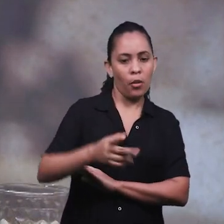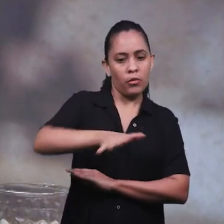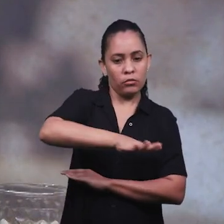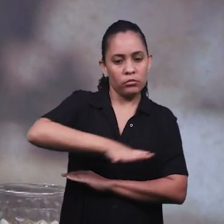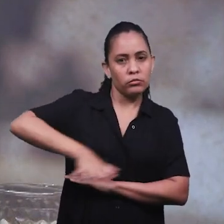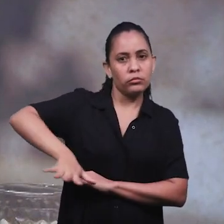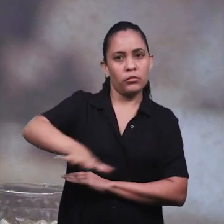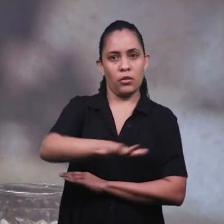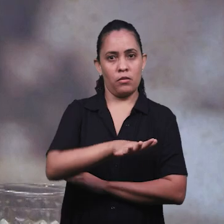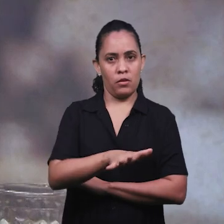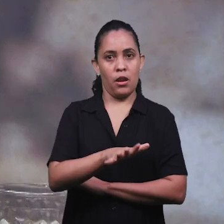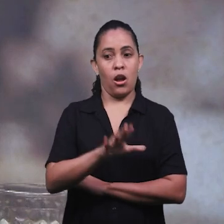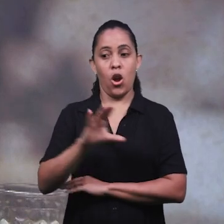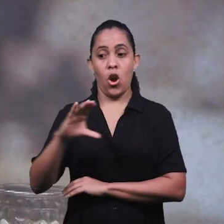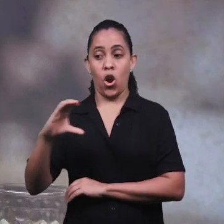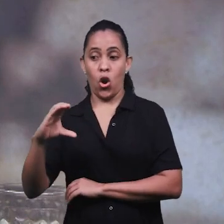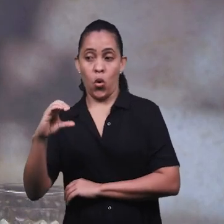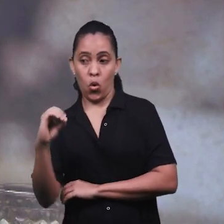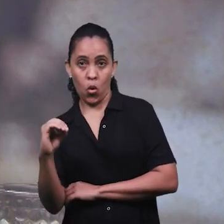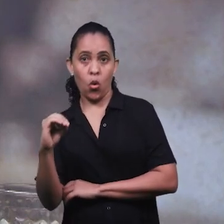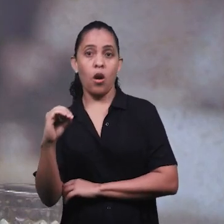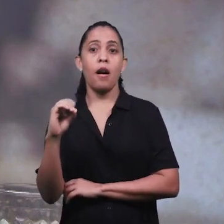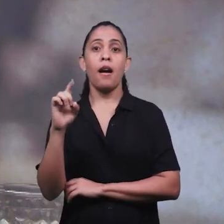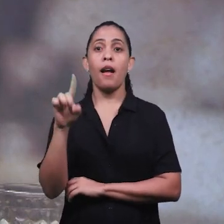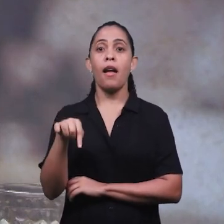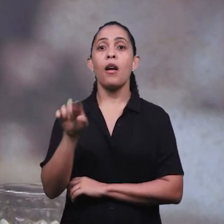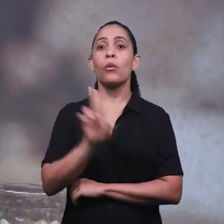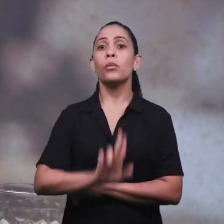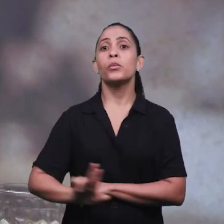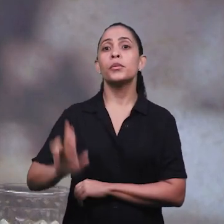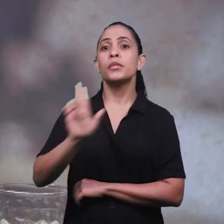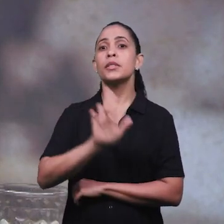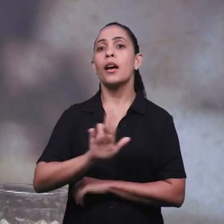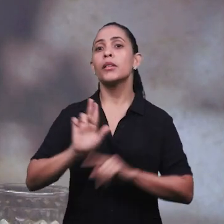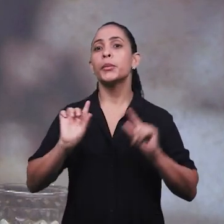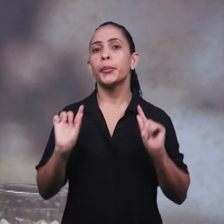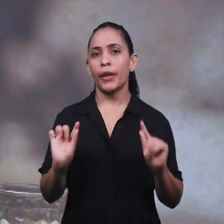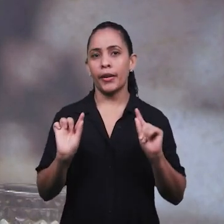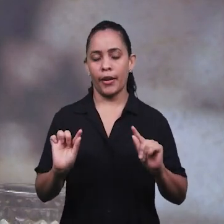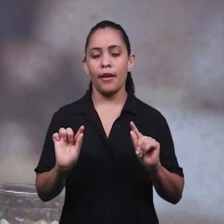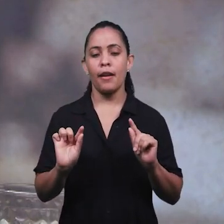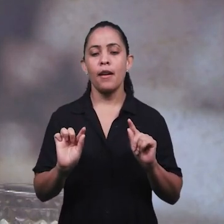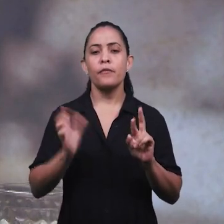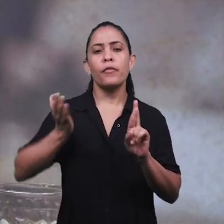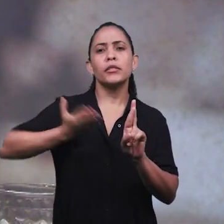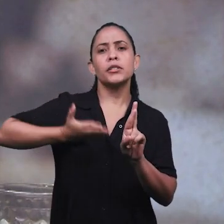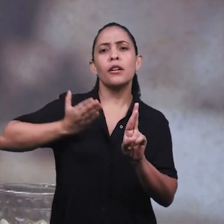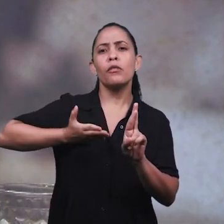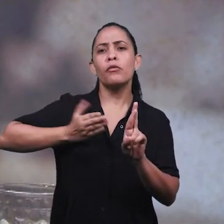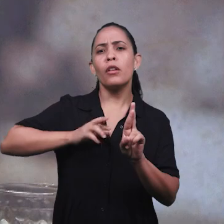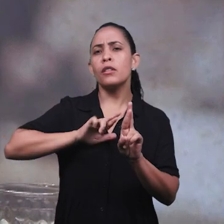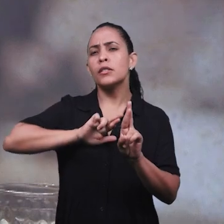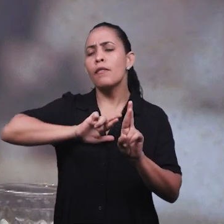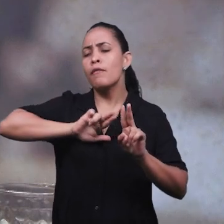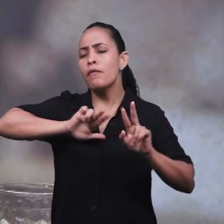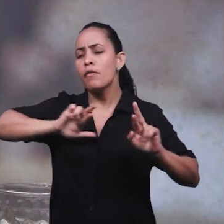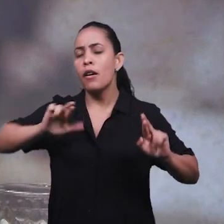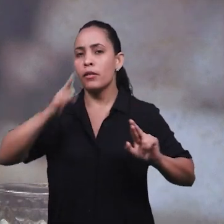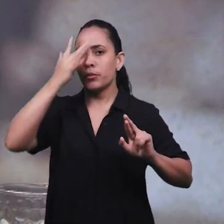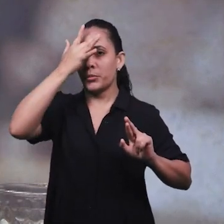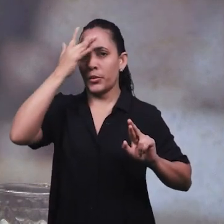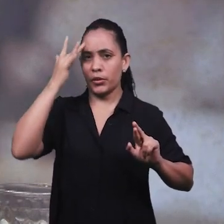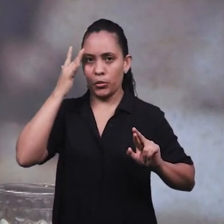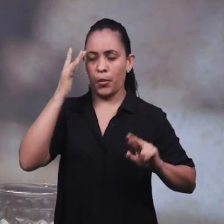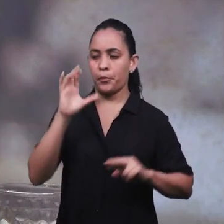determinado bem. E geralmente é um prefixo que é utilizado quando se refere a várias pessoas.